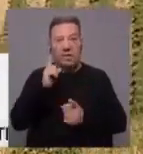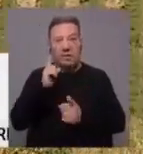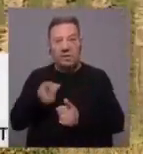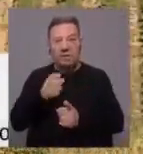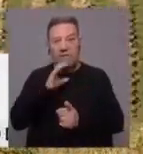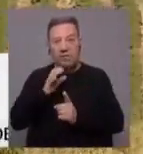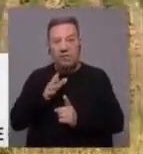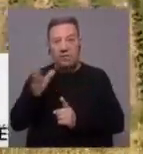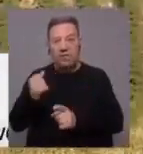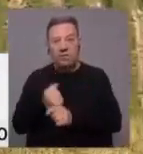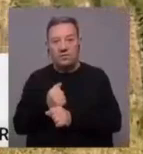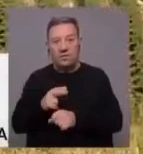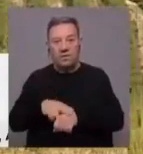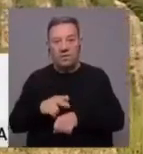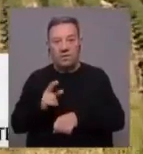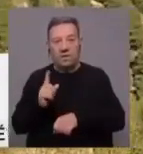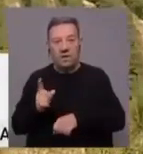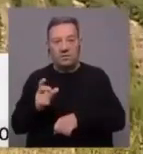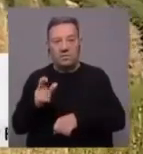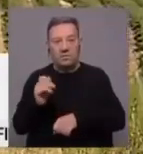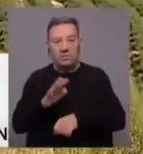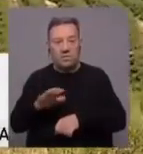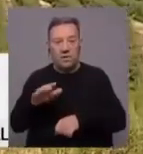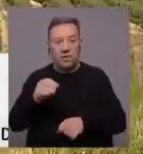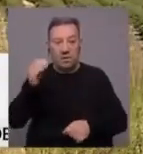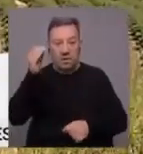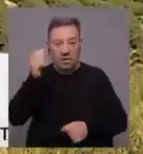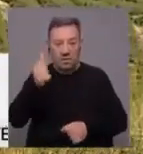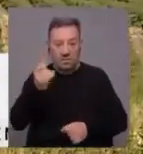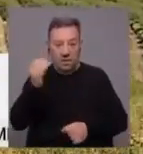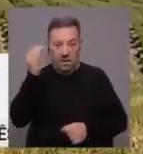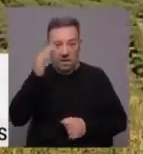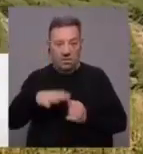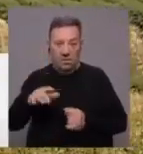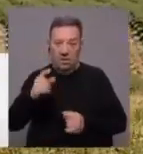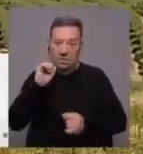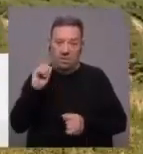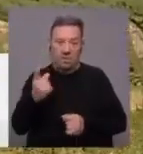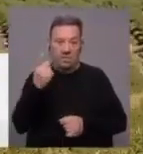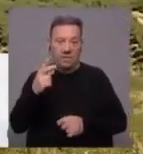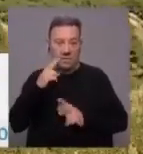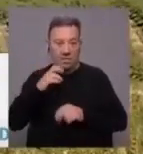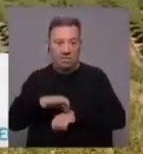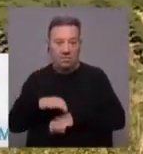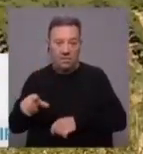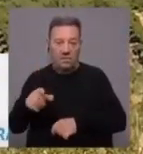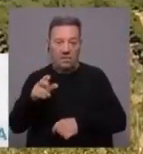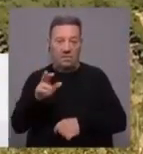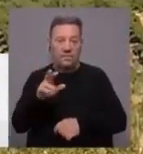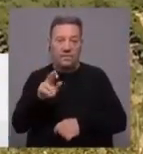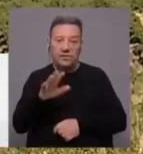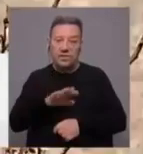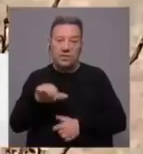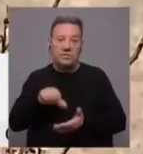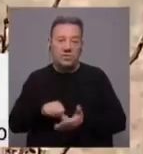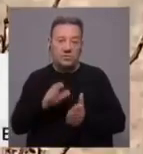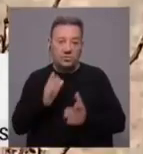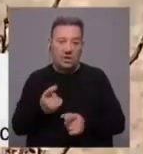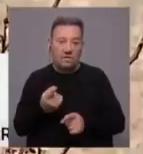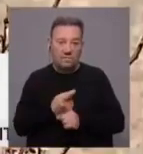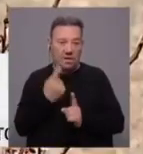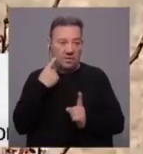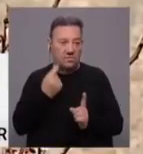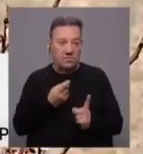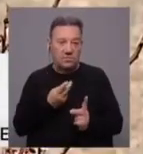comunicar os serviços da direção Regional interior é a primeira vez que é tratada esta doença e na região centro há já vários